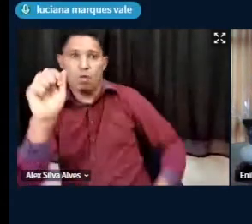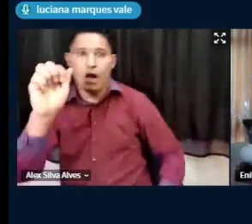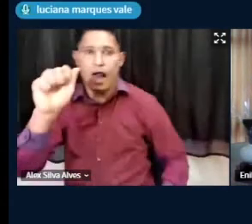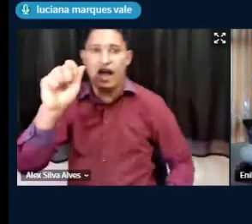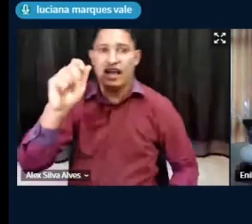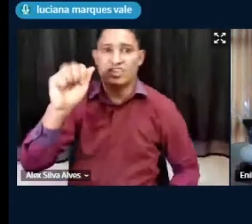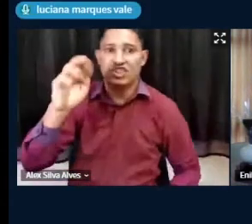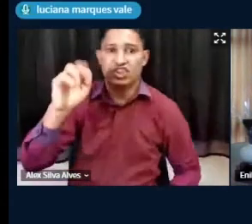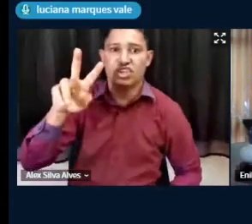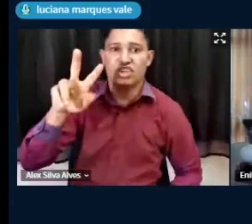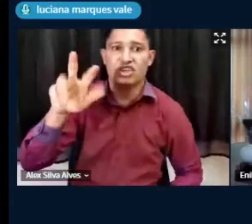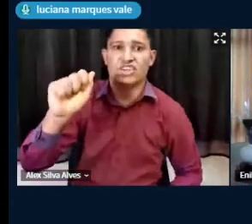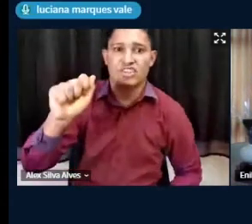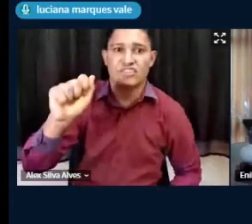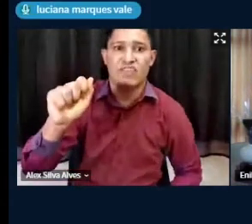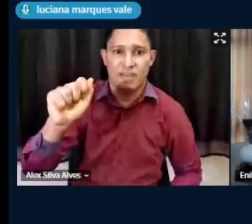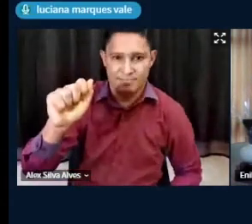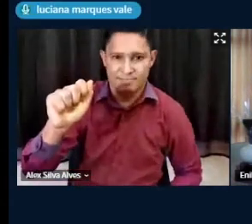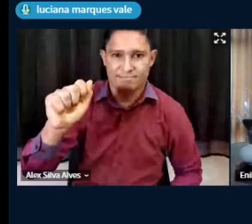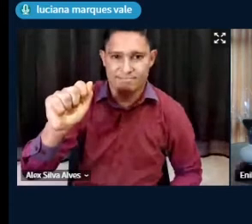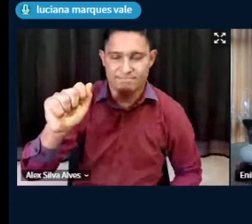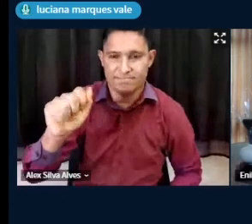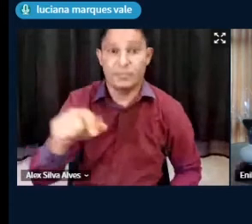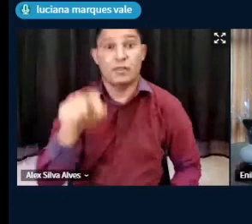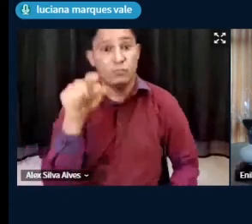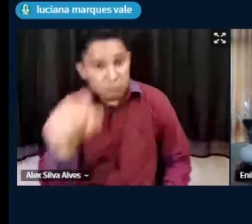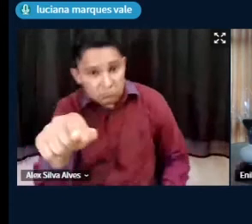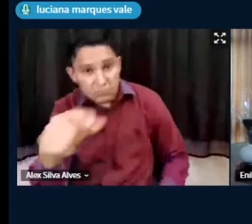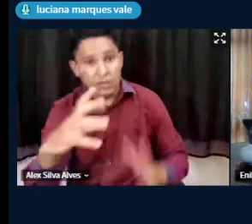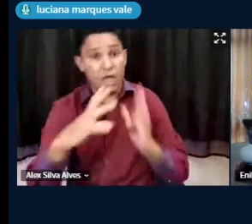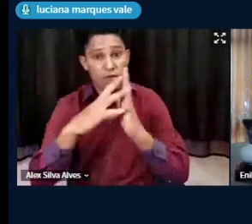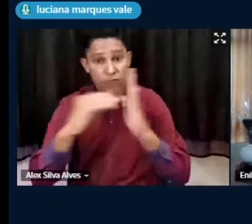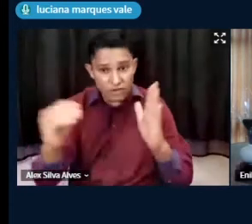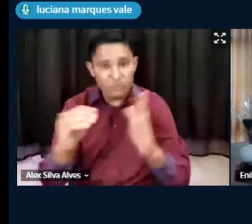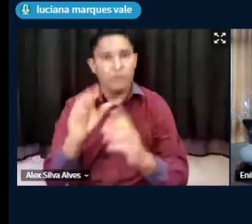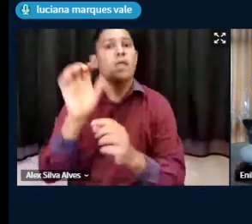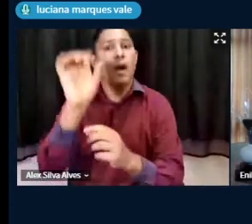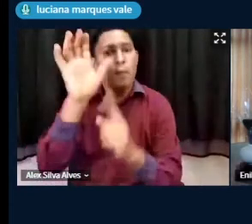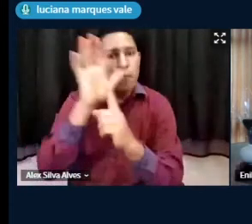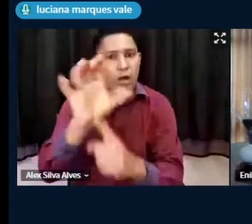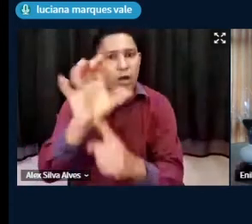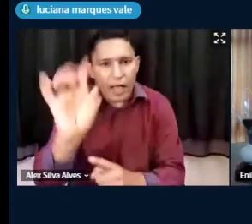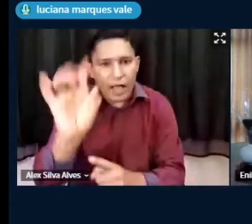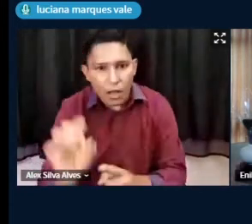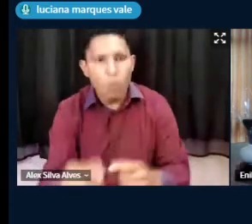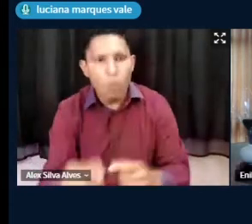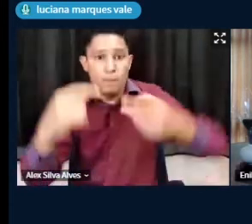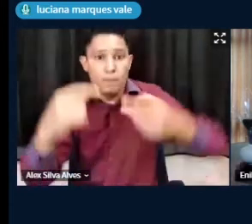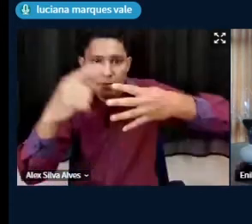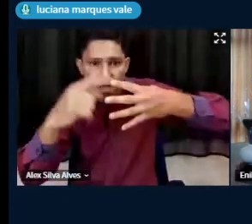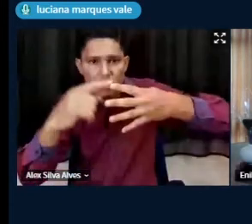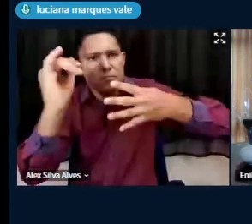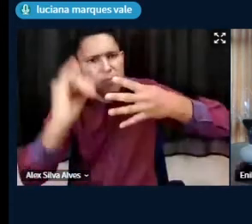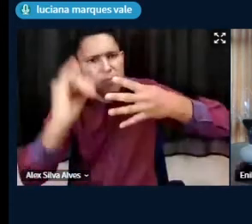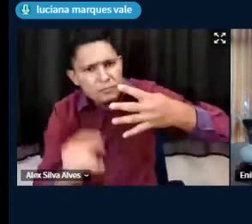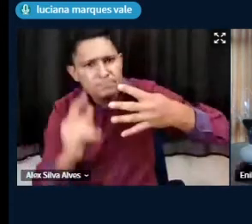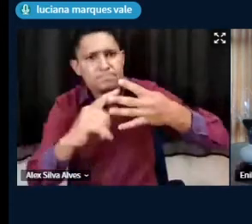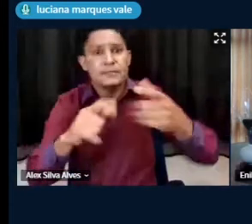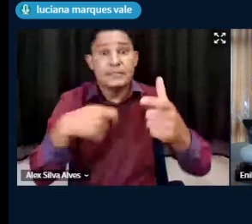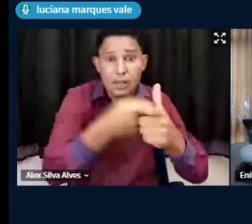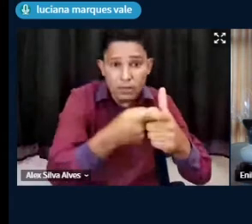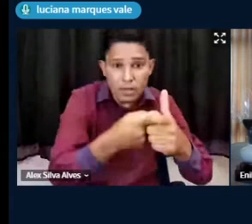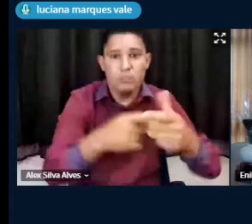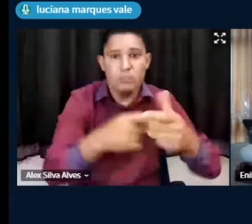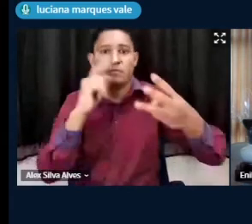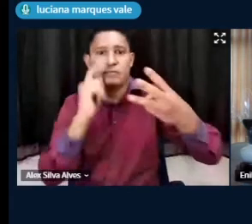E o morfema preso e o morfema livre, que seria pela mão ativa, que seria o morfema